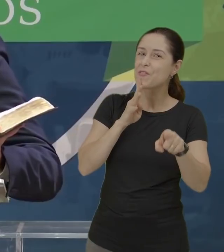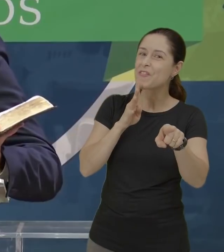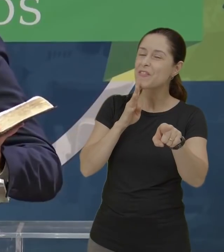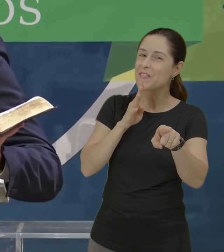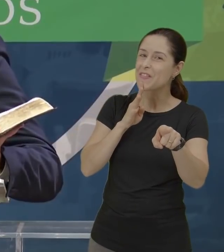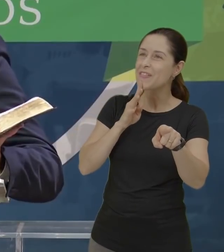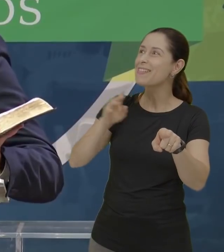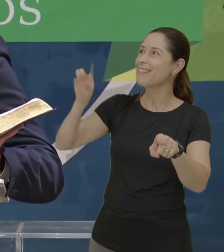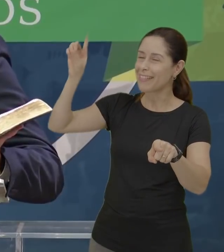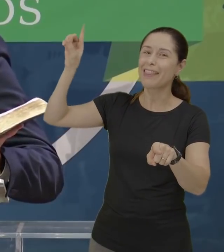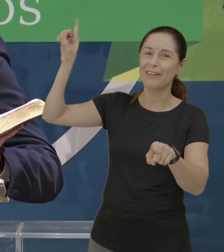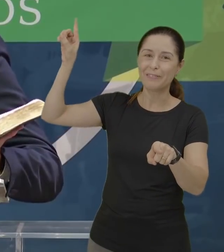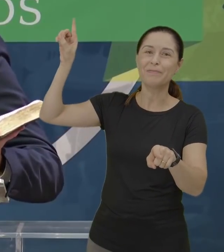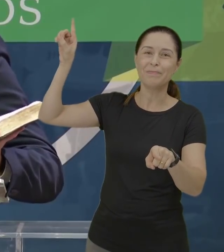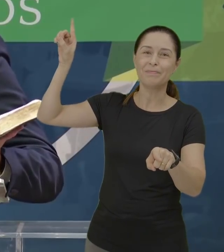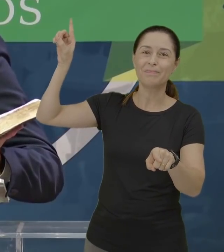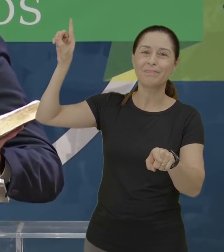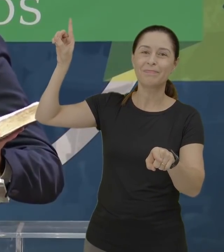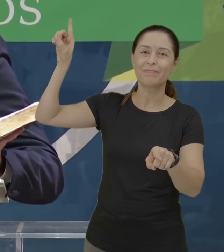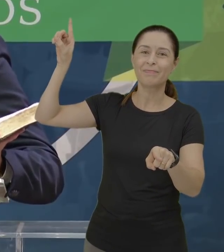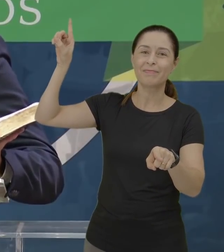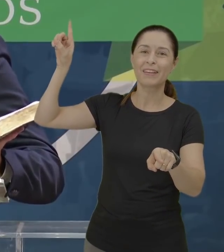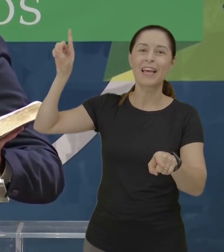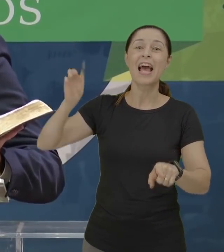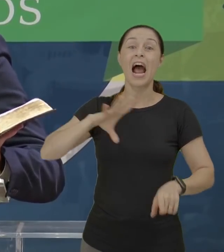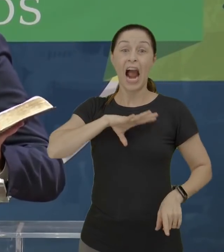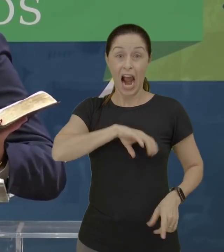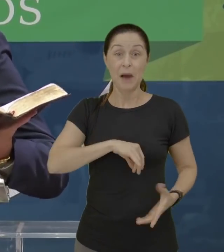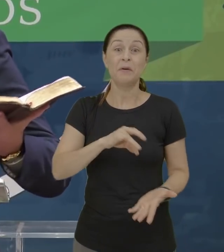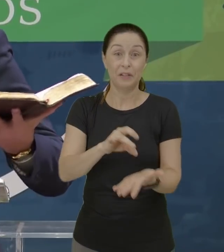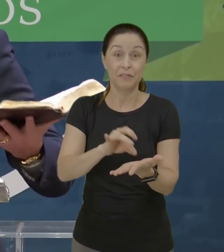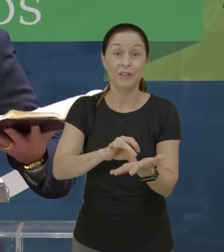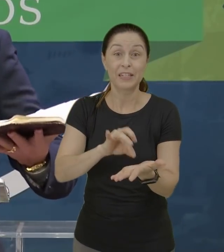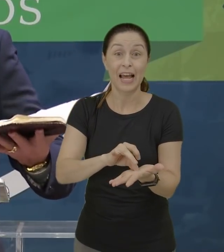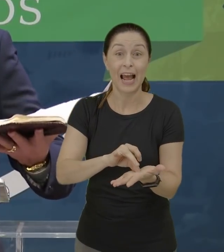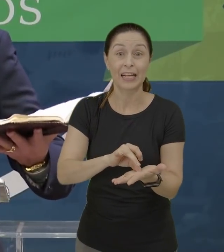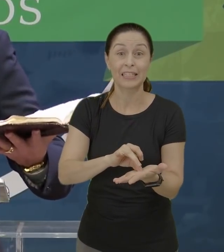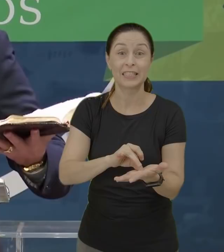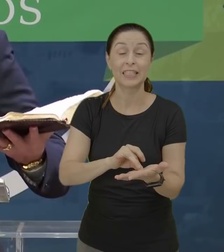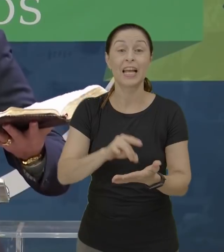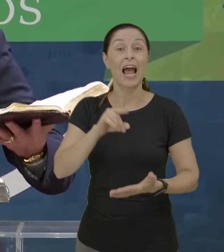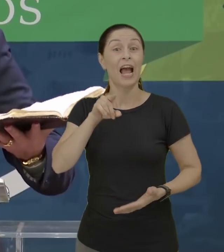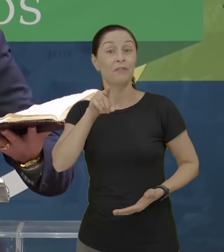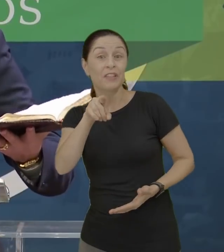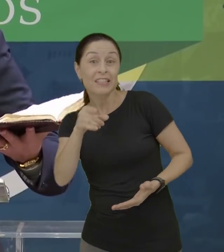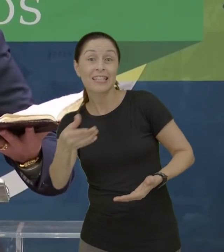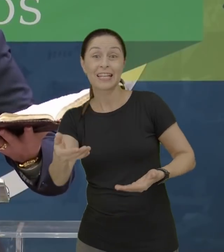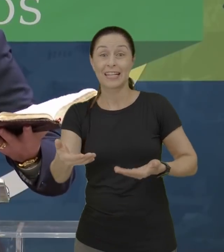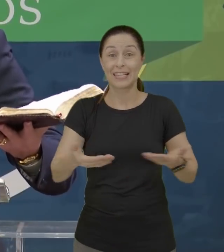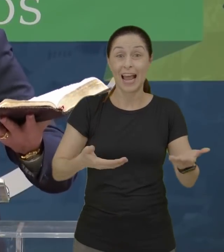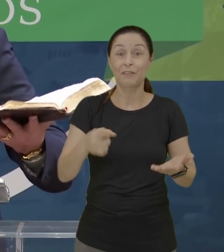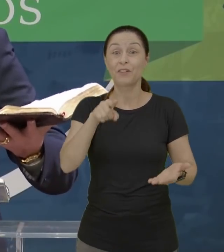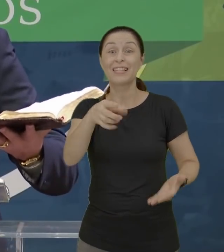não ameis apenas de palavras, mas de fato e de verdade. Quando você ama, você trabalha, você